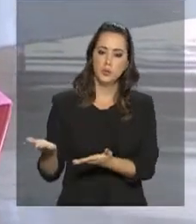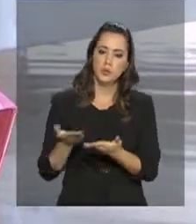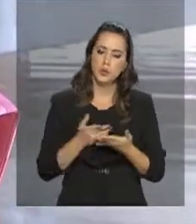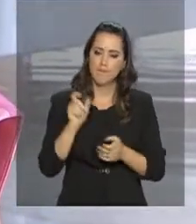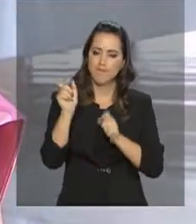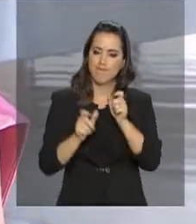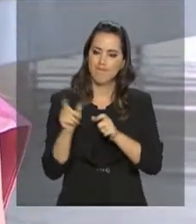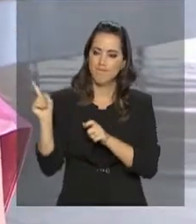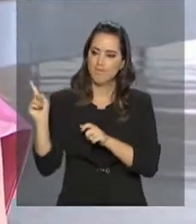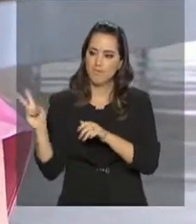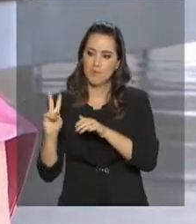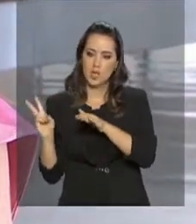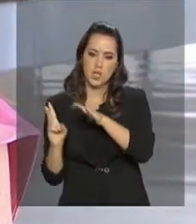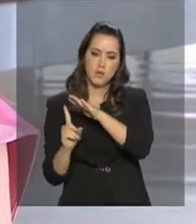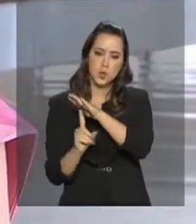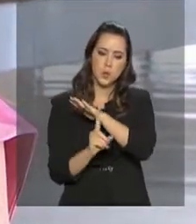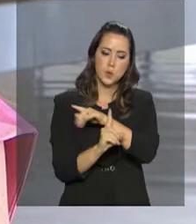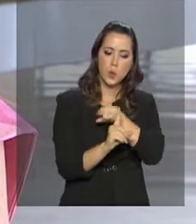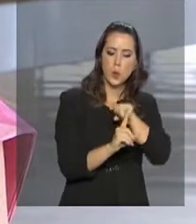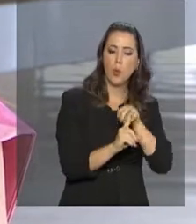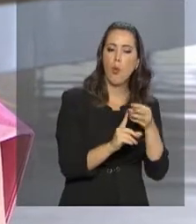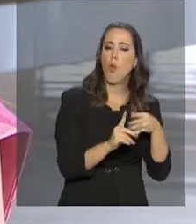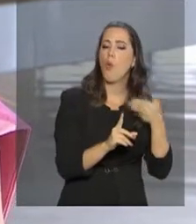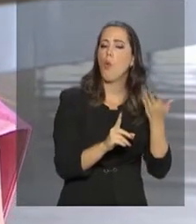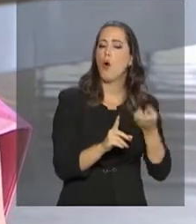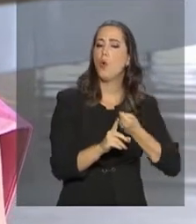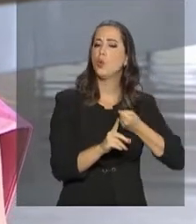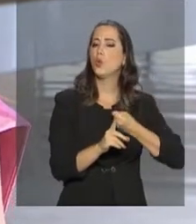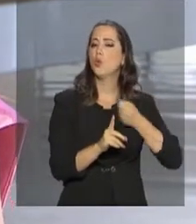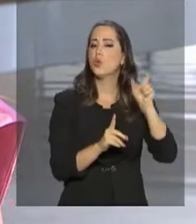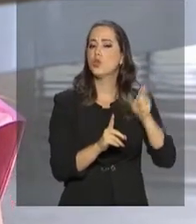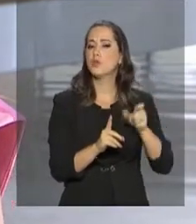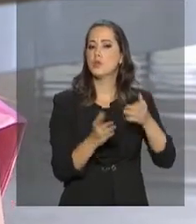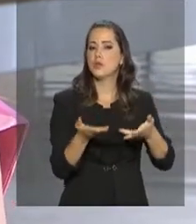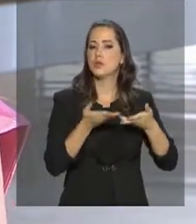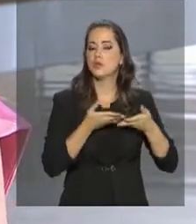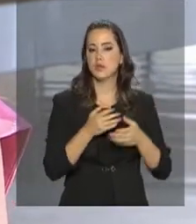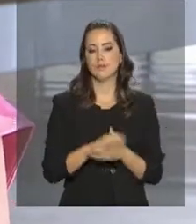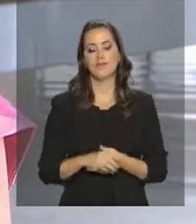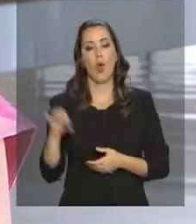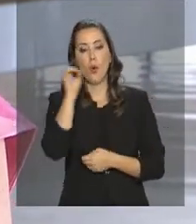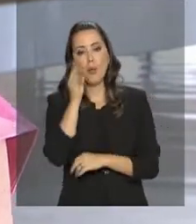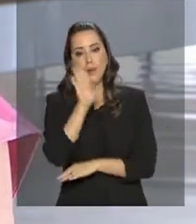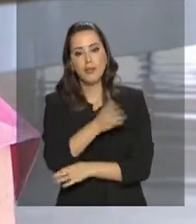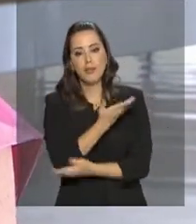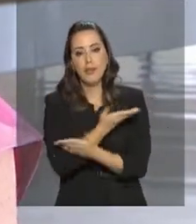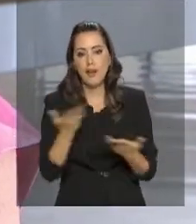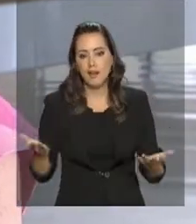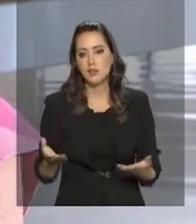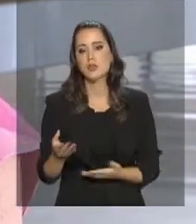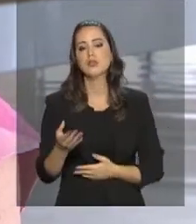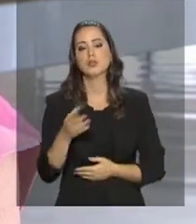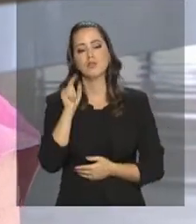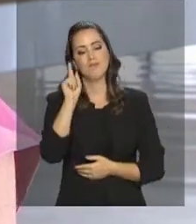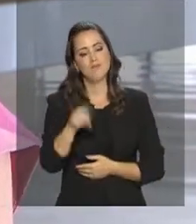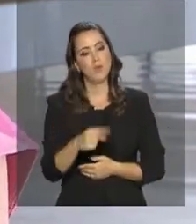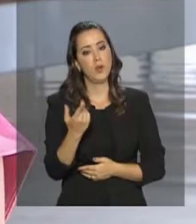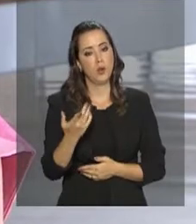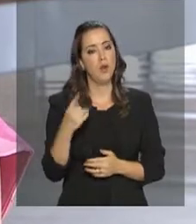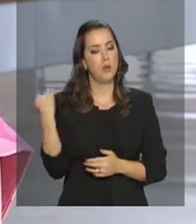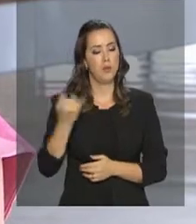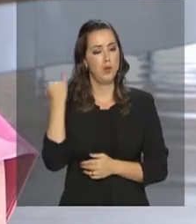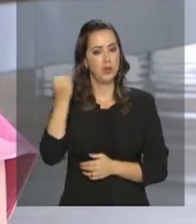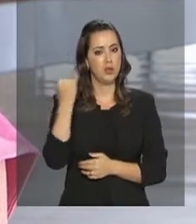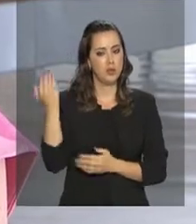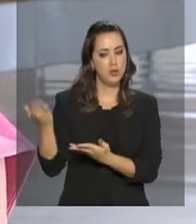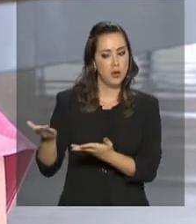quantos imigrantes já foram aqui acolhidos no Brasil? Boa tarde a todos. Esse é um importante processo do